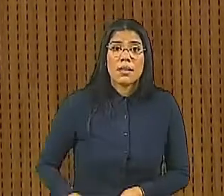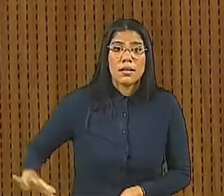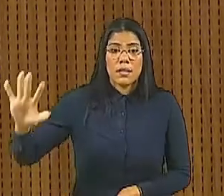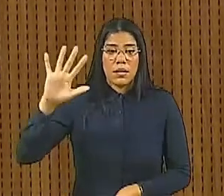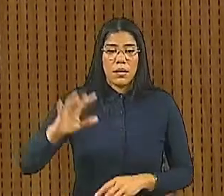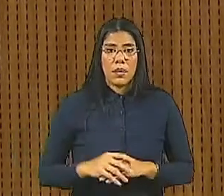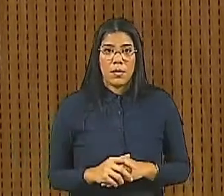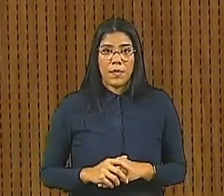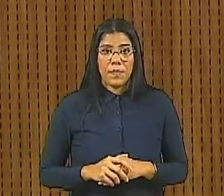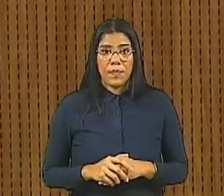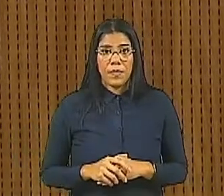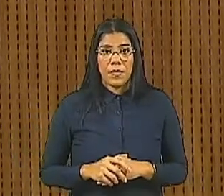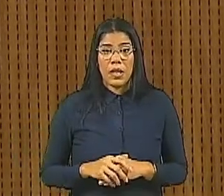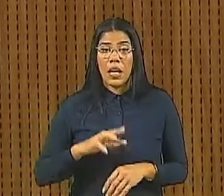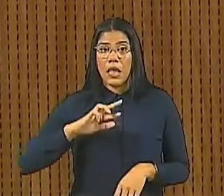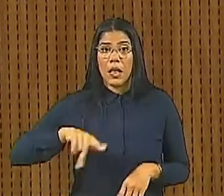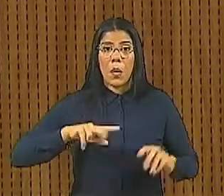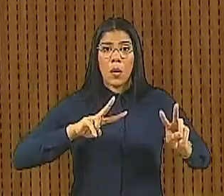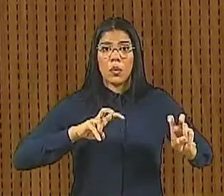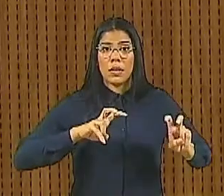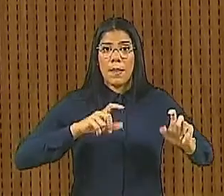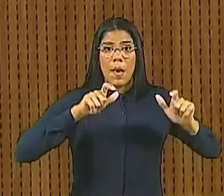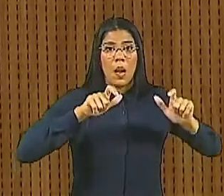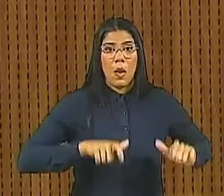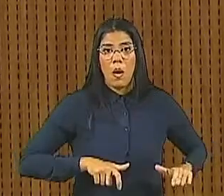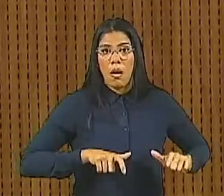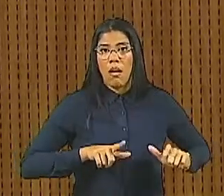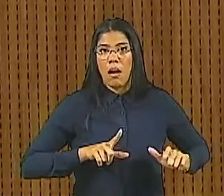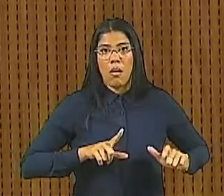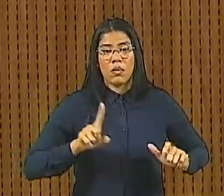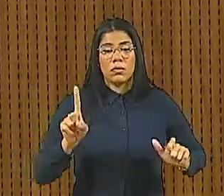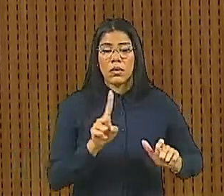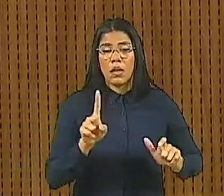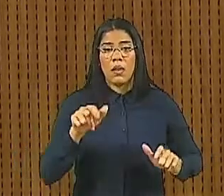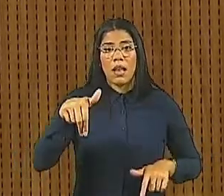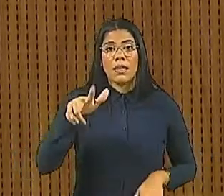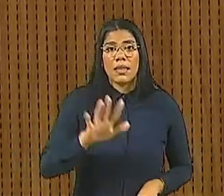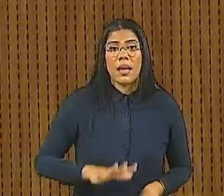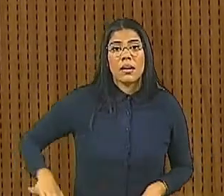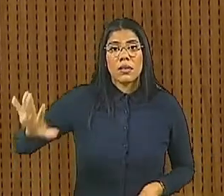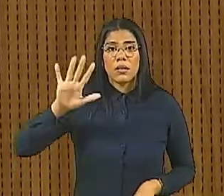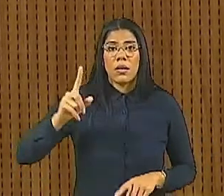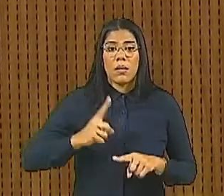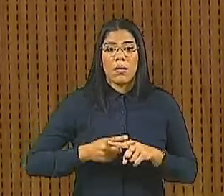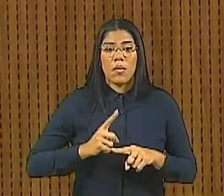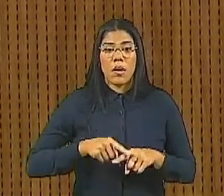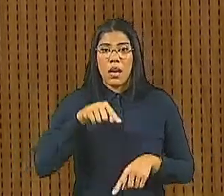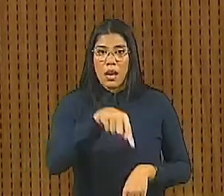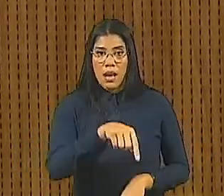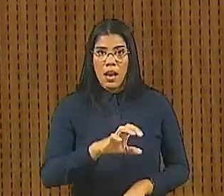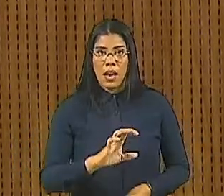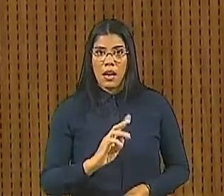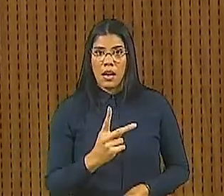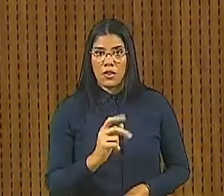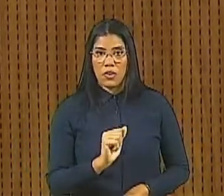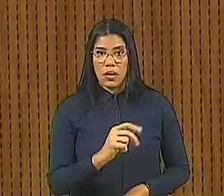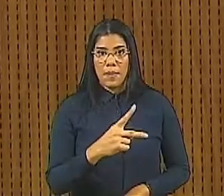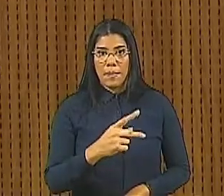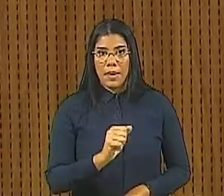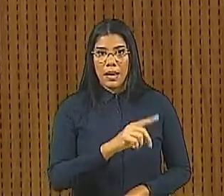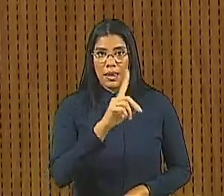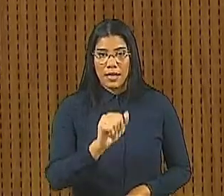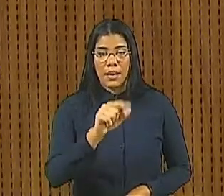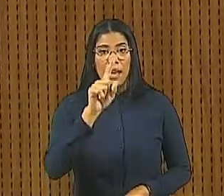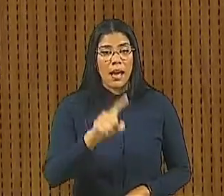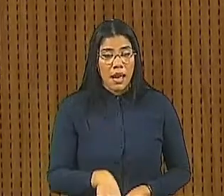um tema local, este é um tema nacional, porque aquela unidade de conservação e aquele território são territórios